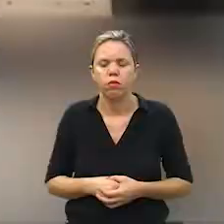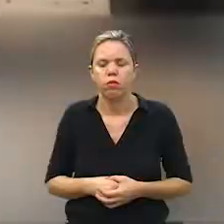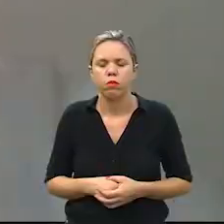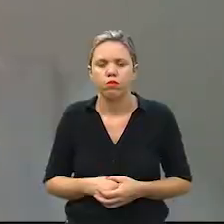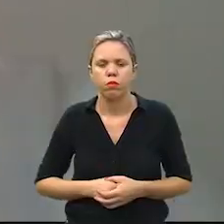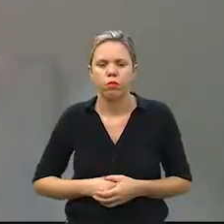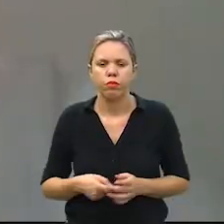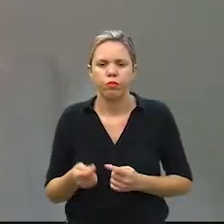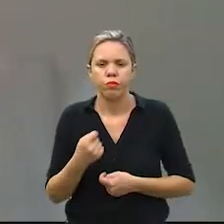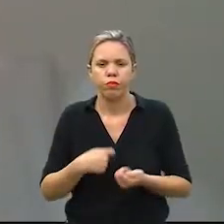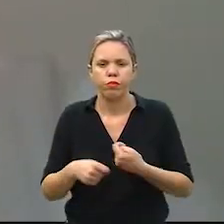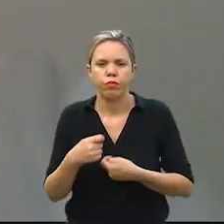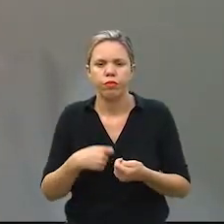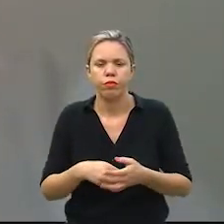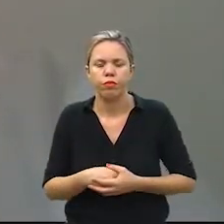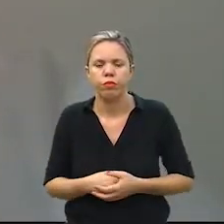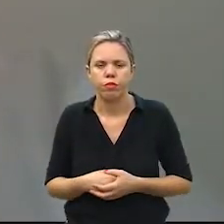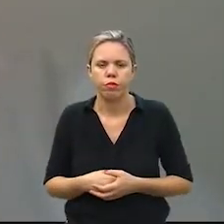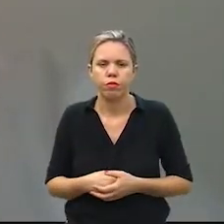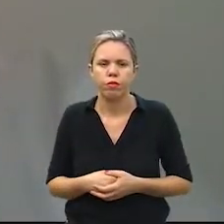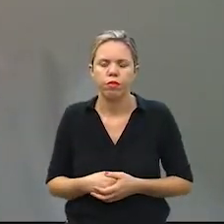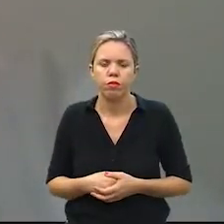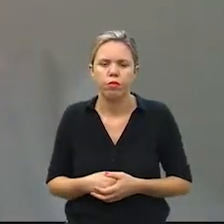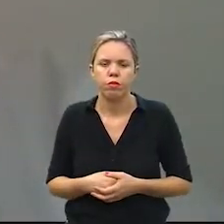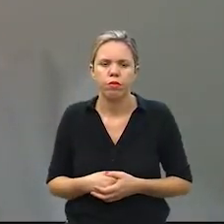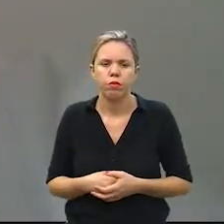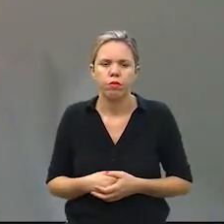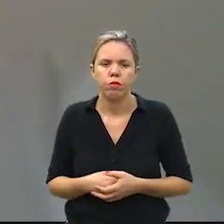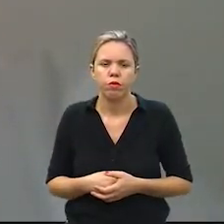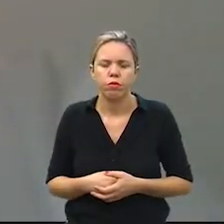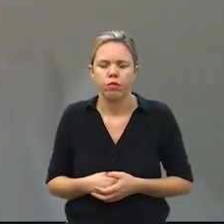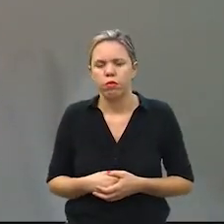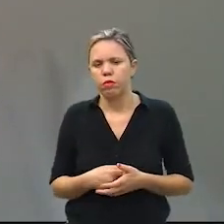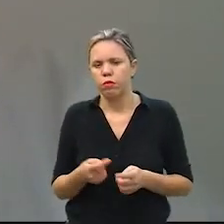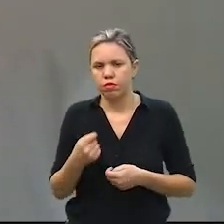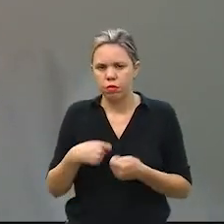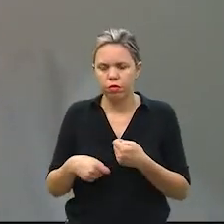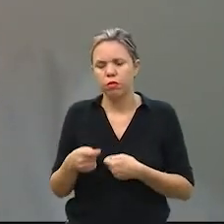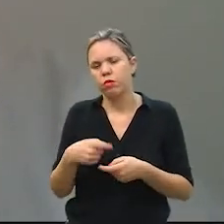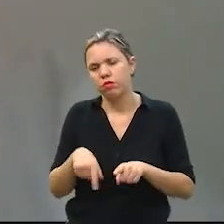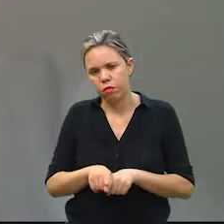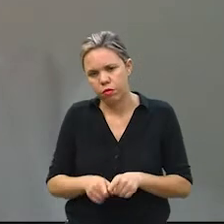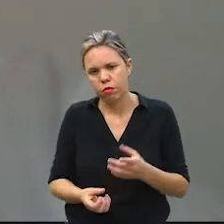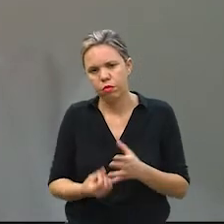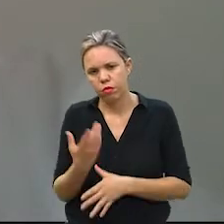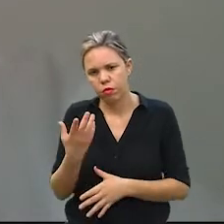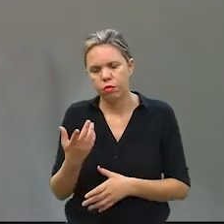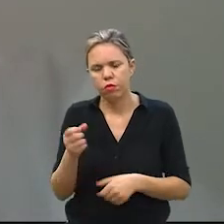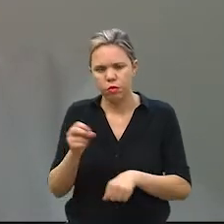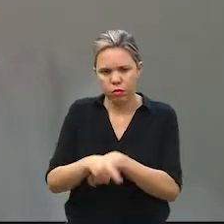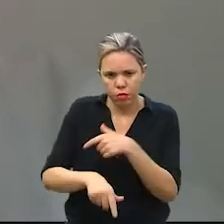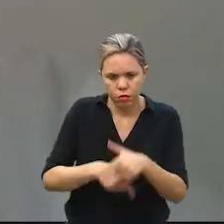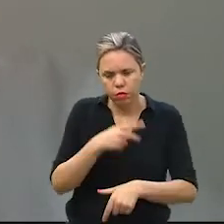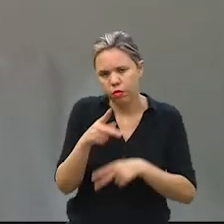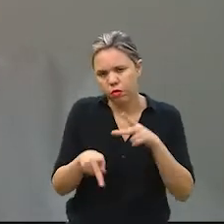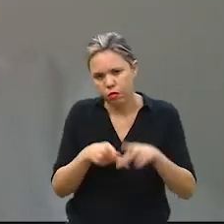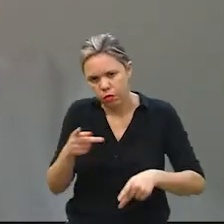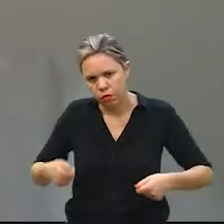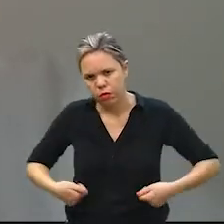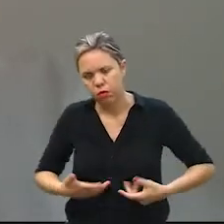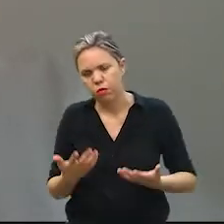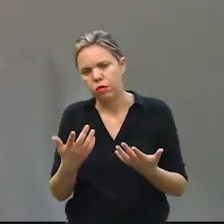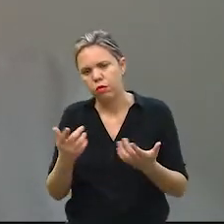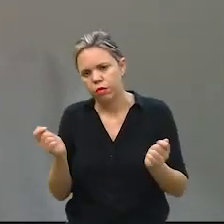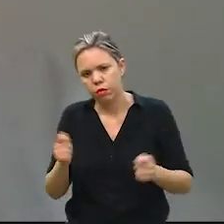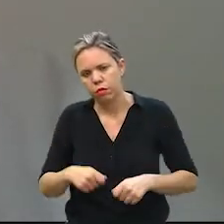a economia ela gira em torno acho que do varejo, né? Então, conforme tem mais emprego e as pessoas têm